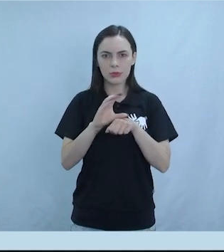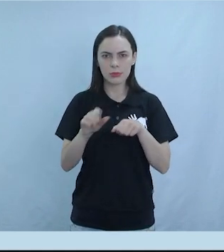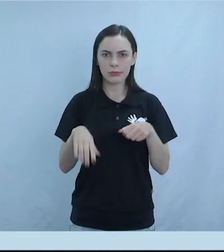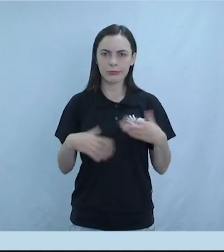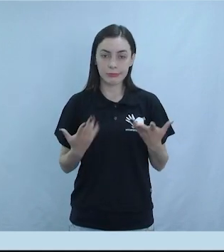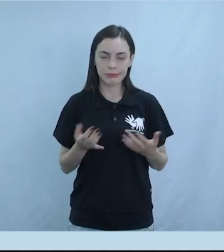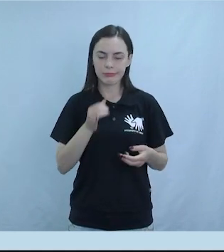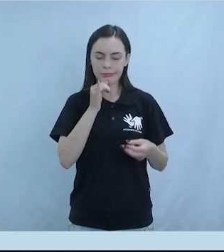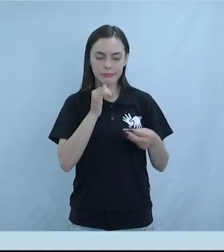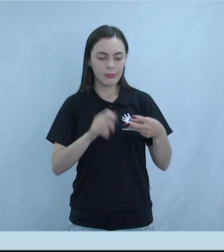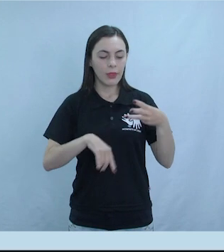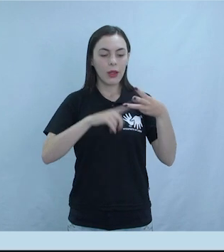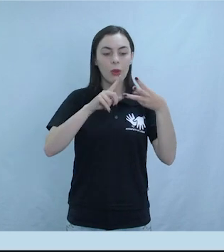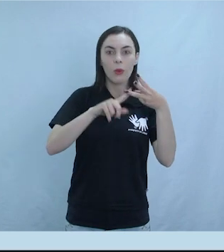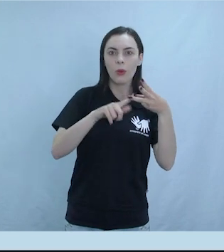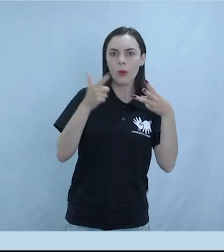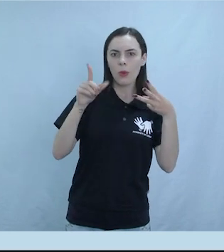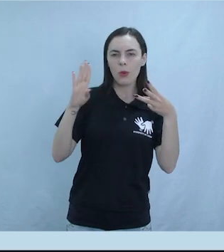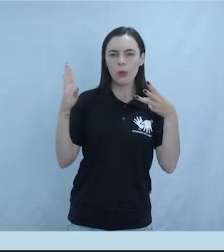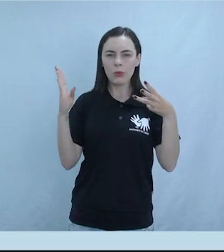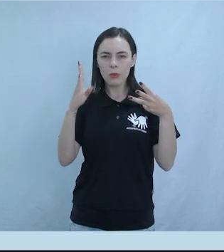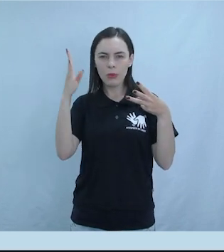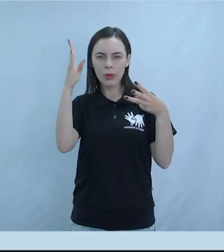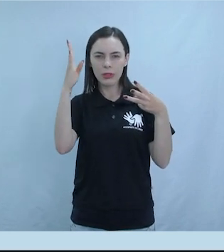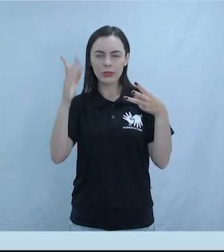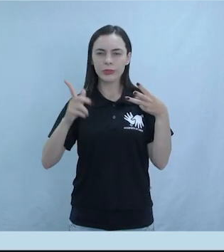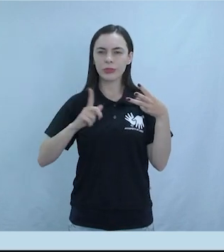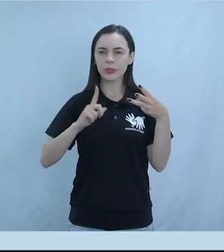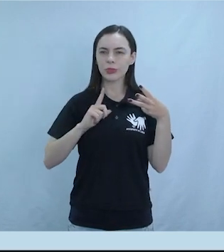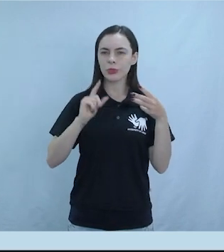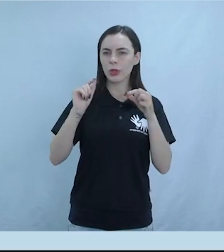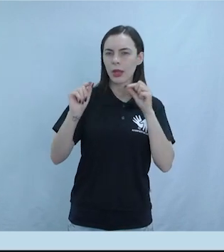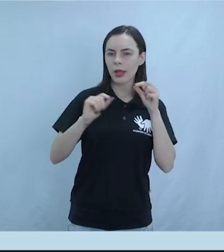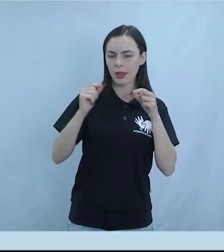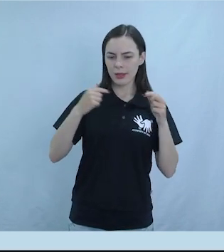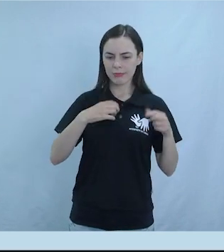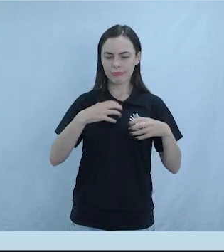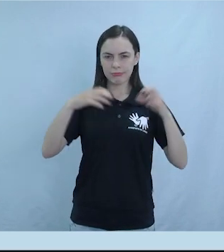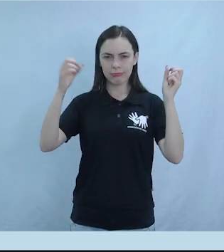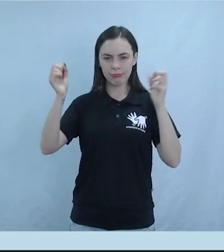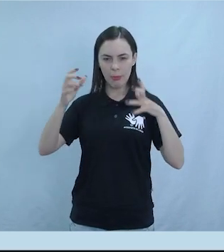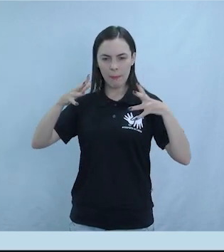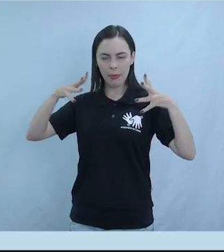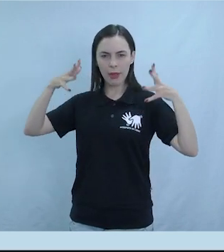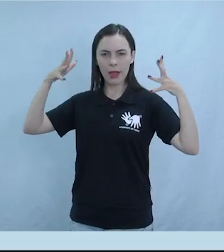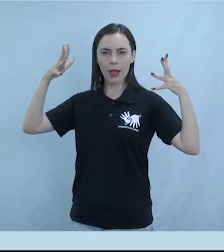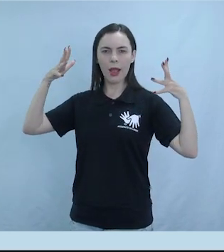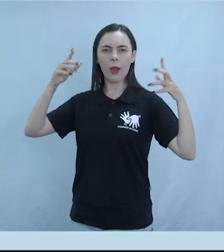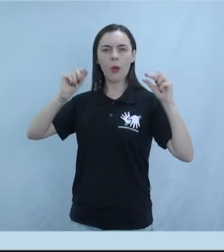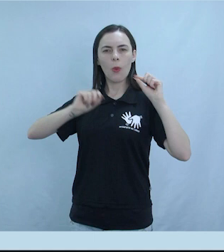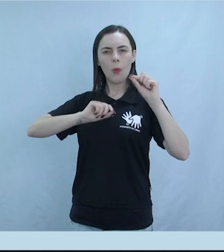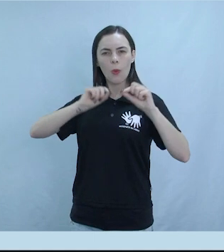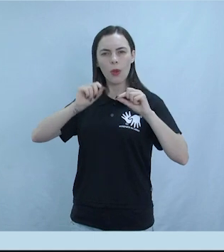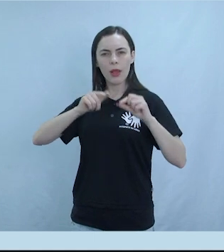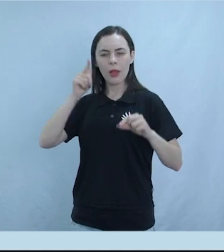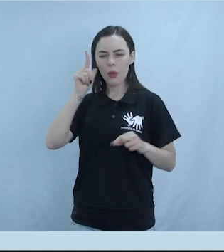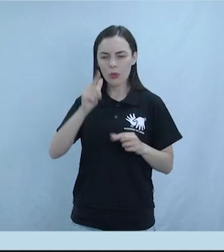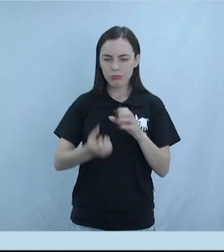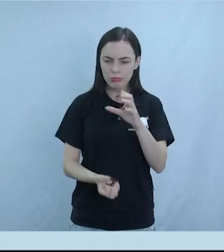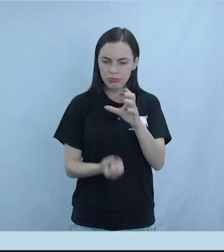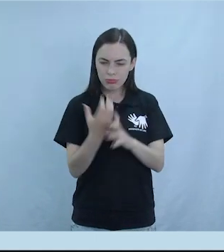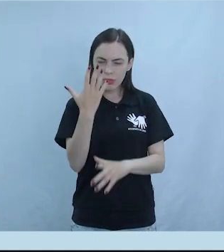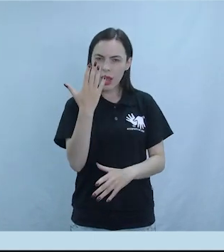Mikula era um Bogatyr que tinha um arado encantado, com o qual